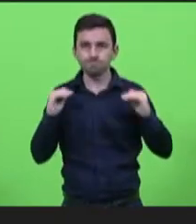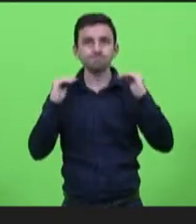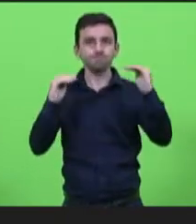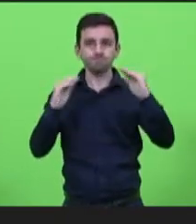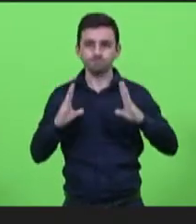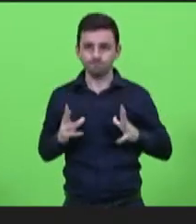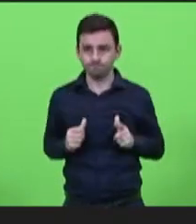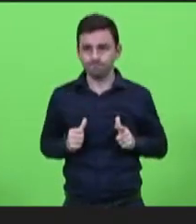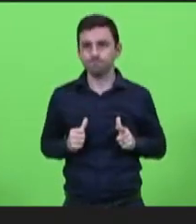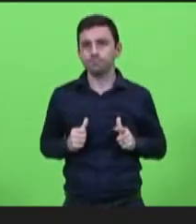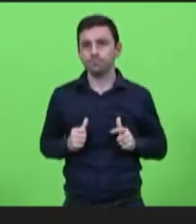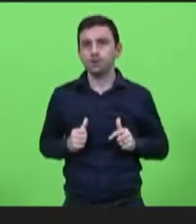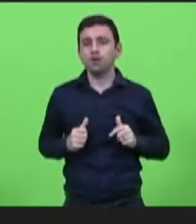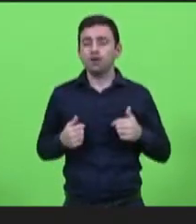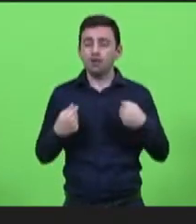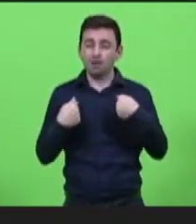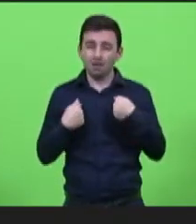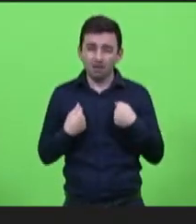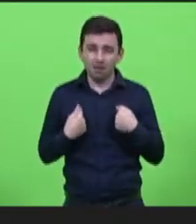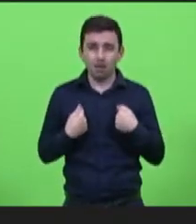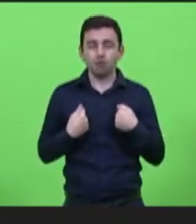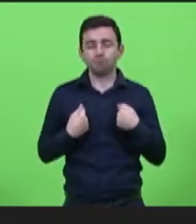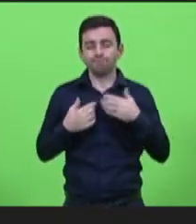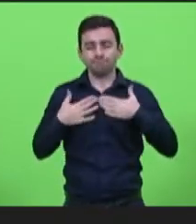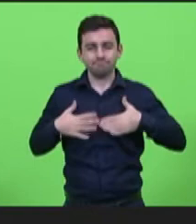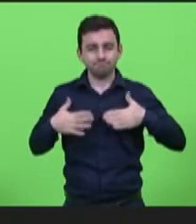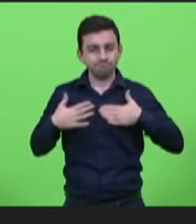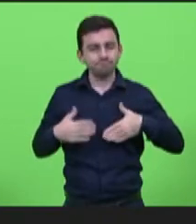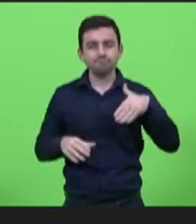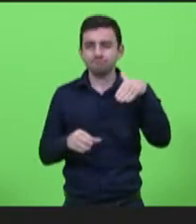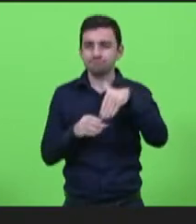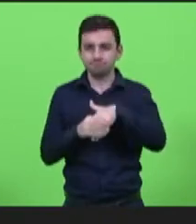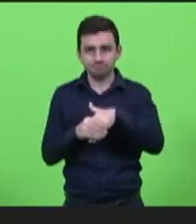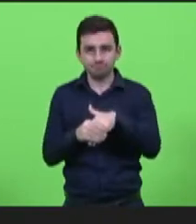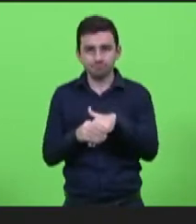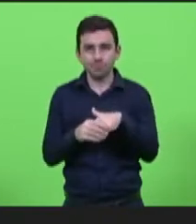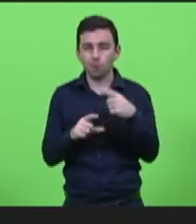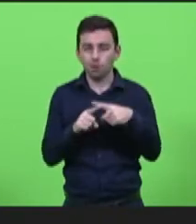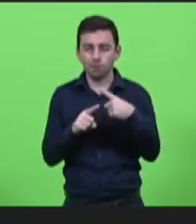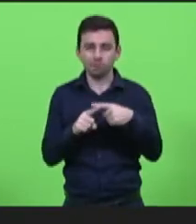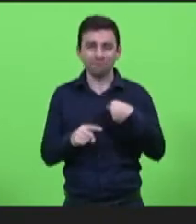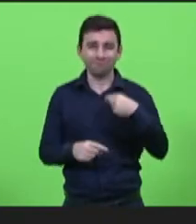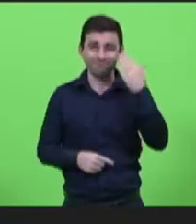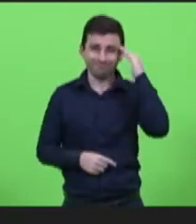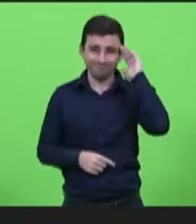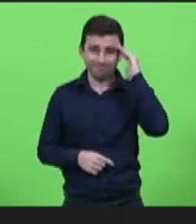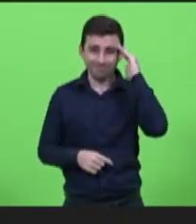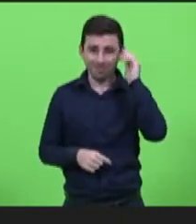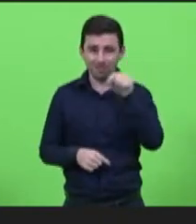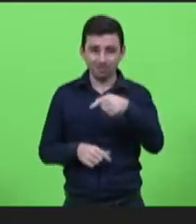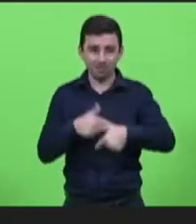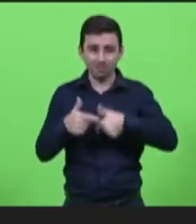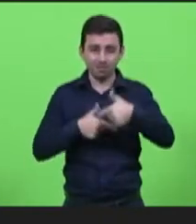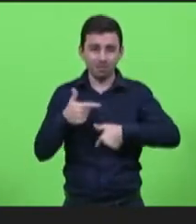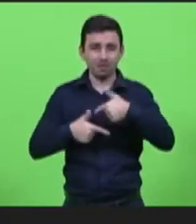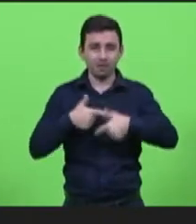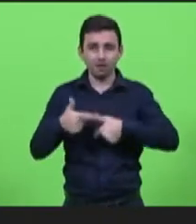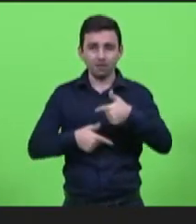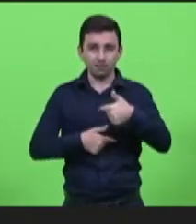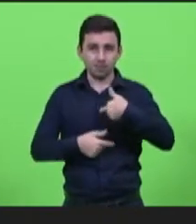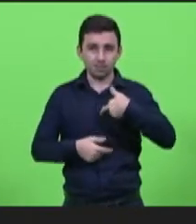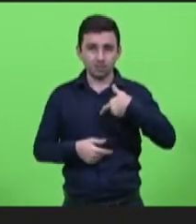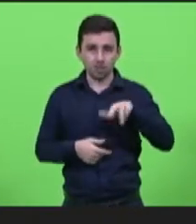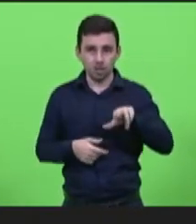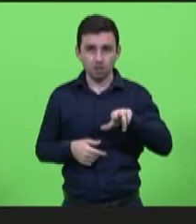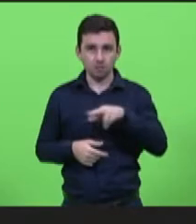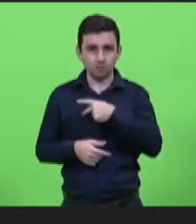Eu me sinto tranquila em votar nesse momento, porque eu entendo que a atividade religiosa, se